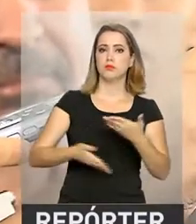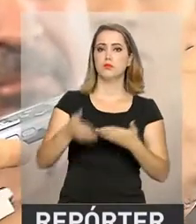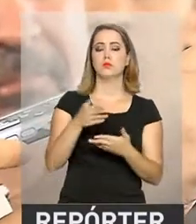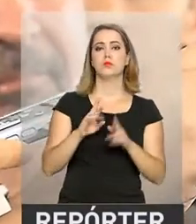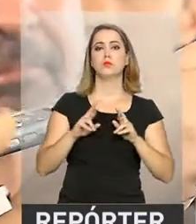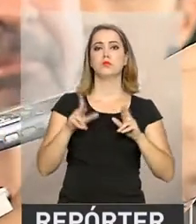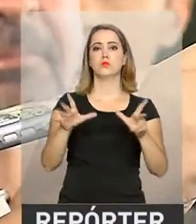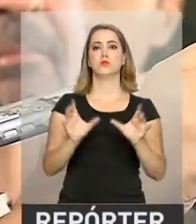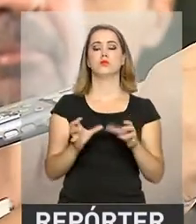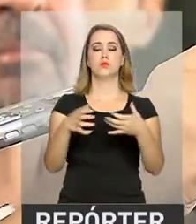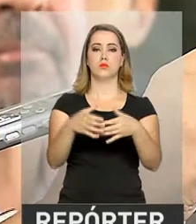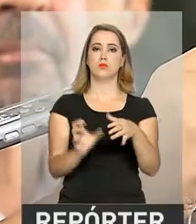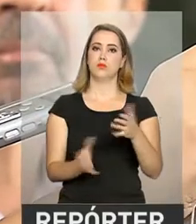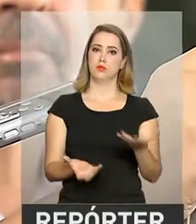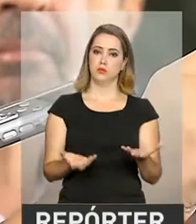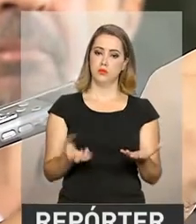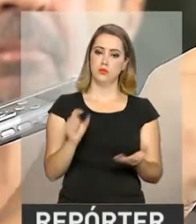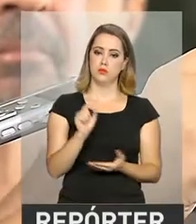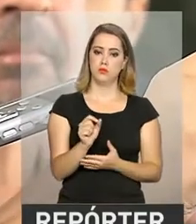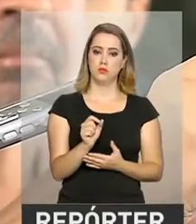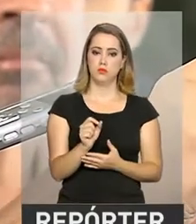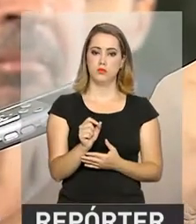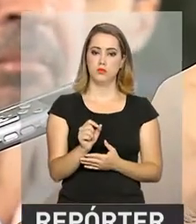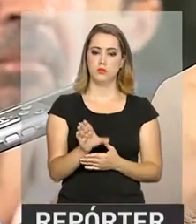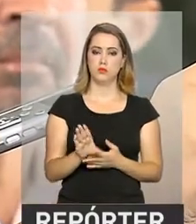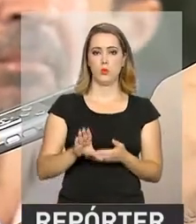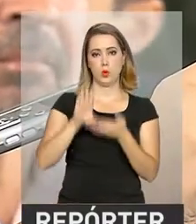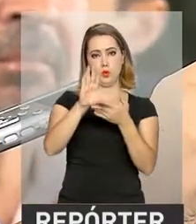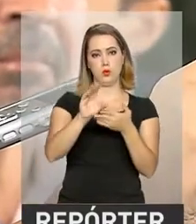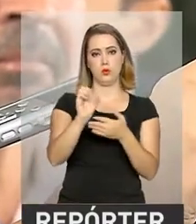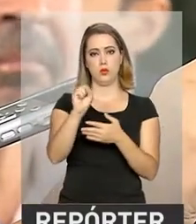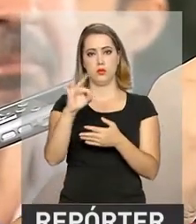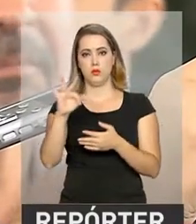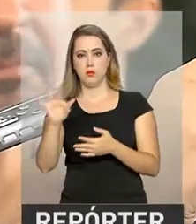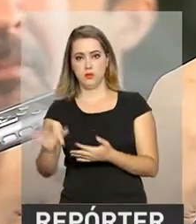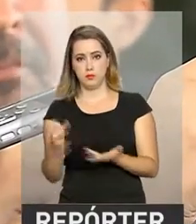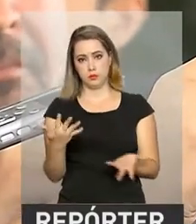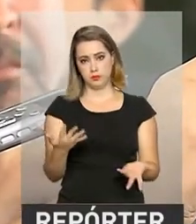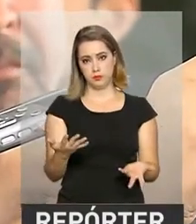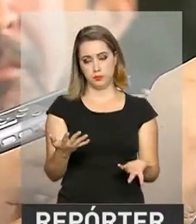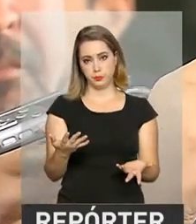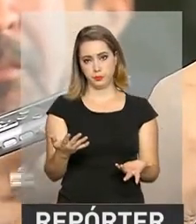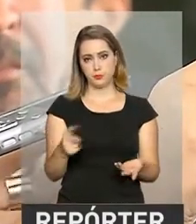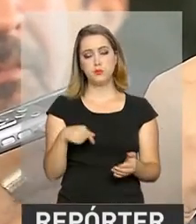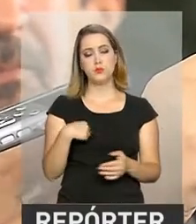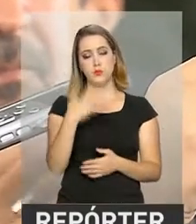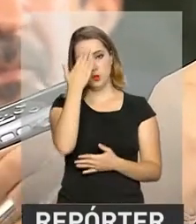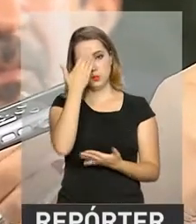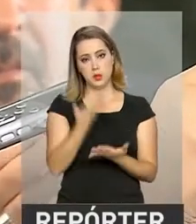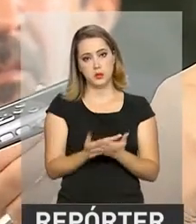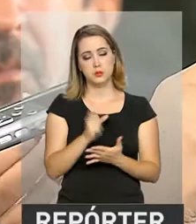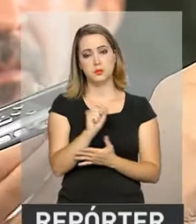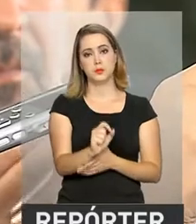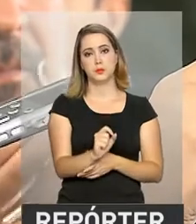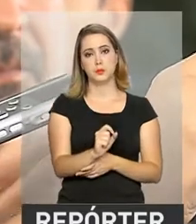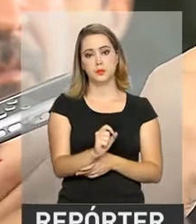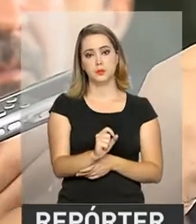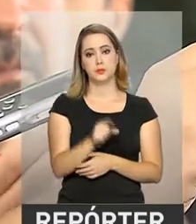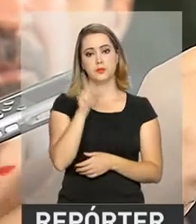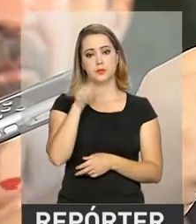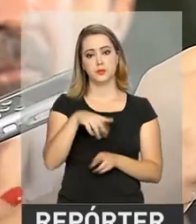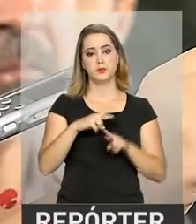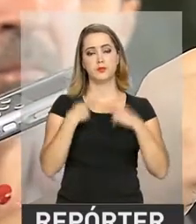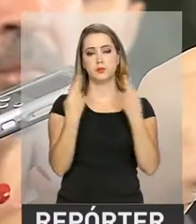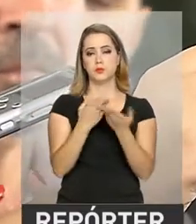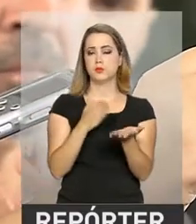órgãos sob a coordenação do sofrendo portanto acredito que é é um anel